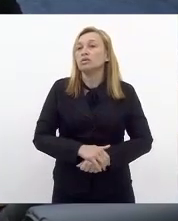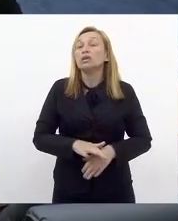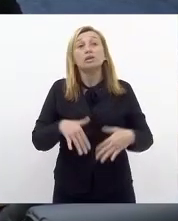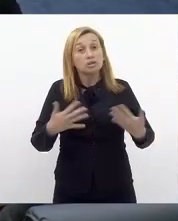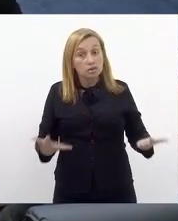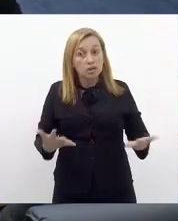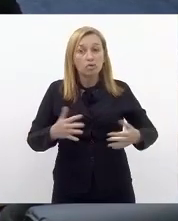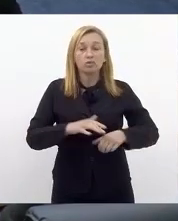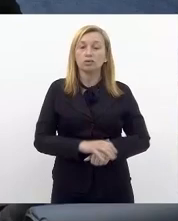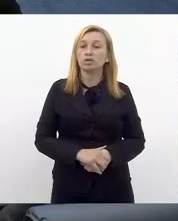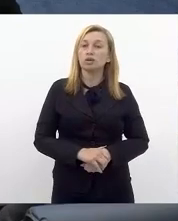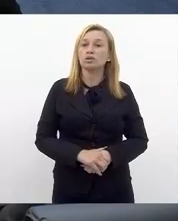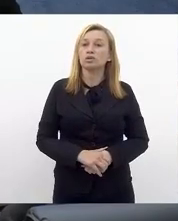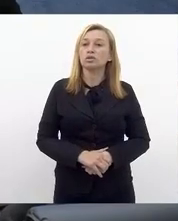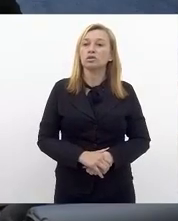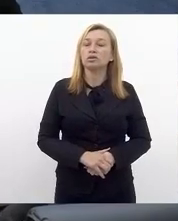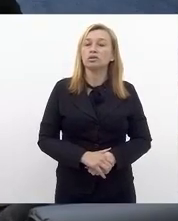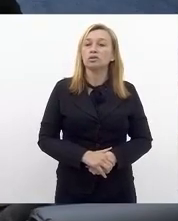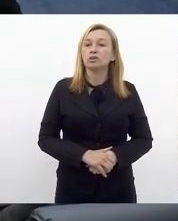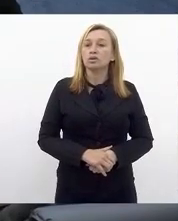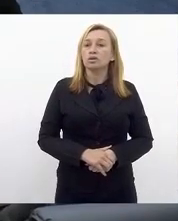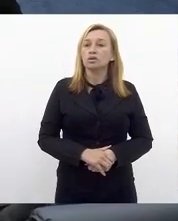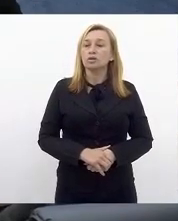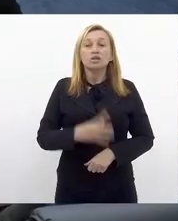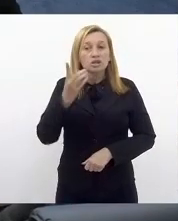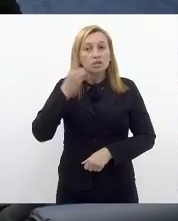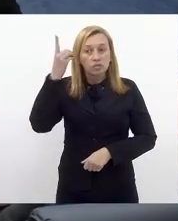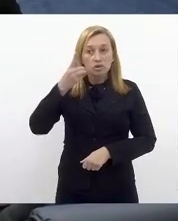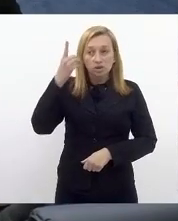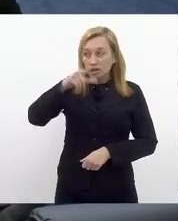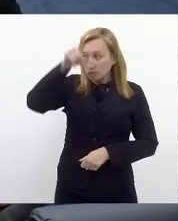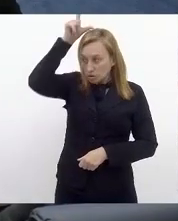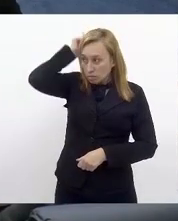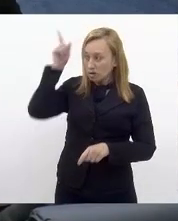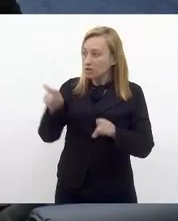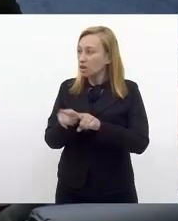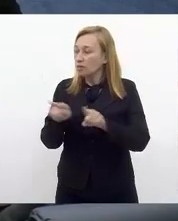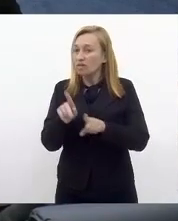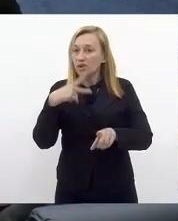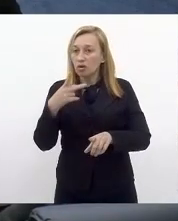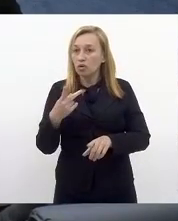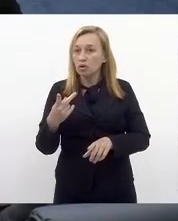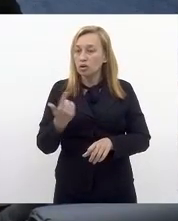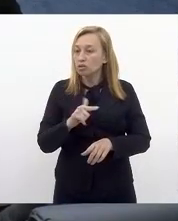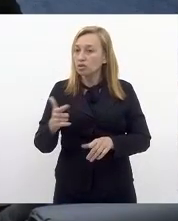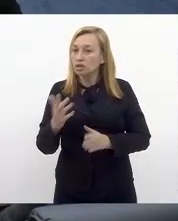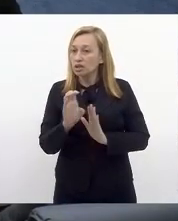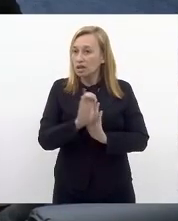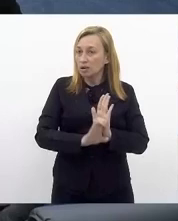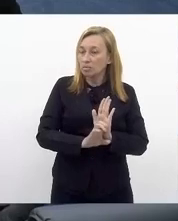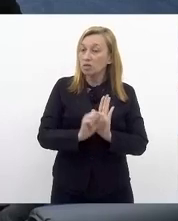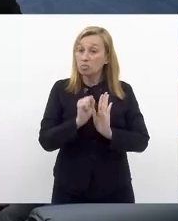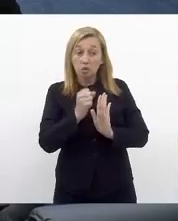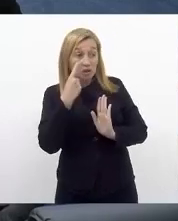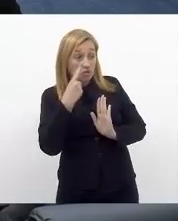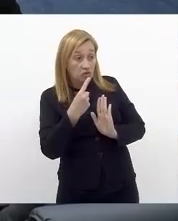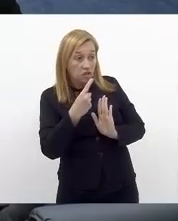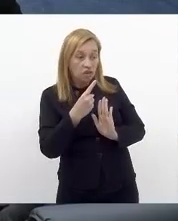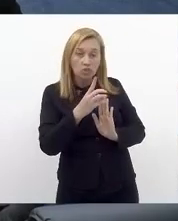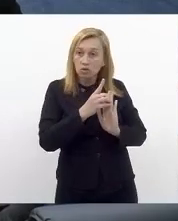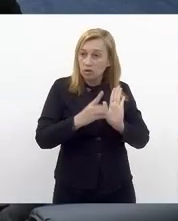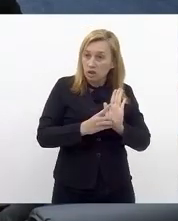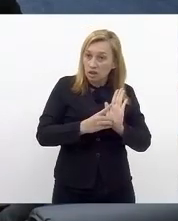então que até porque o Deputado Luiz Paulo também falou que não estava com emenda aí se ele puder o prédio